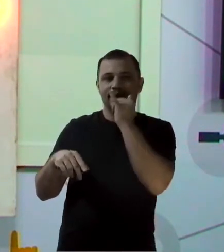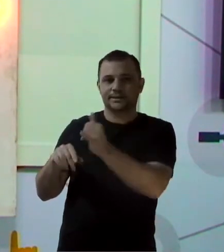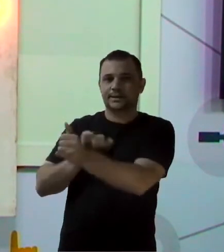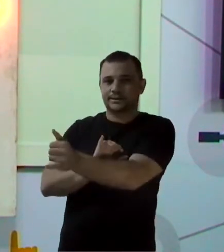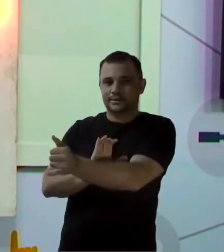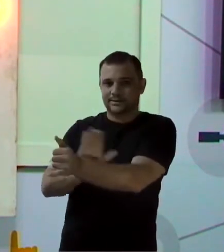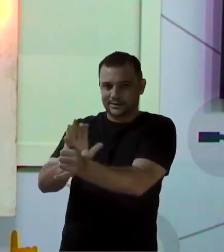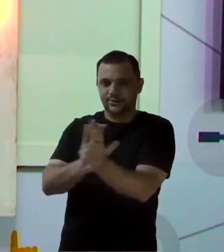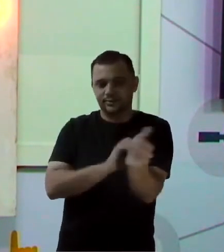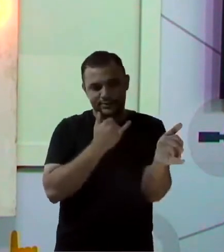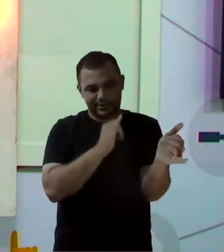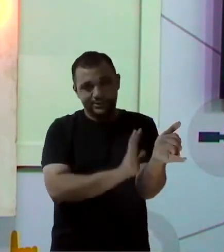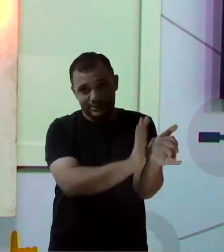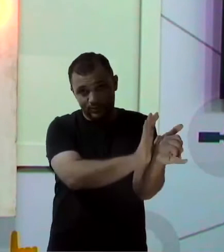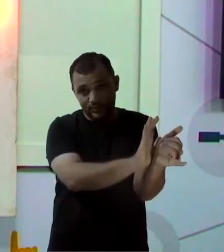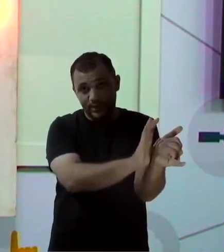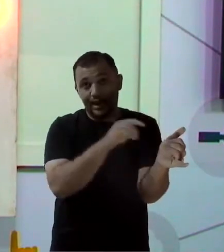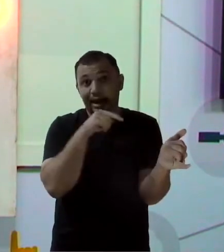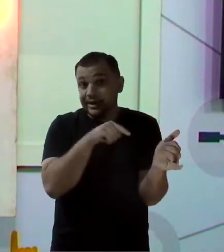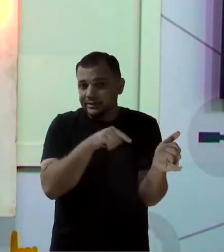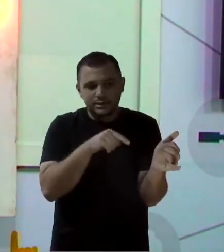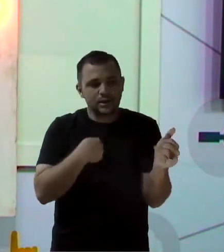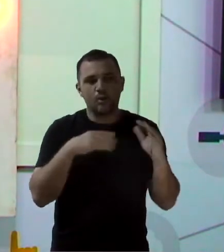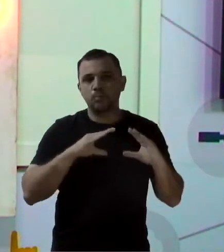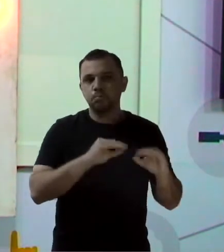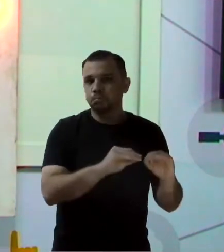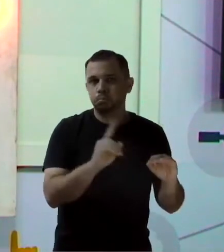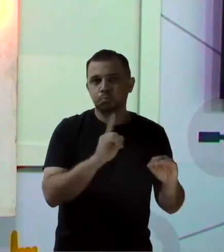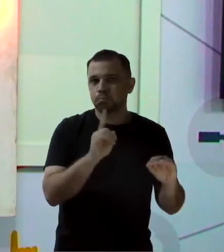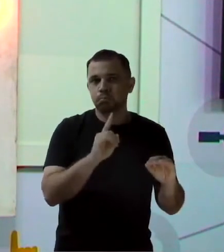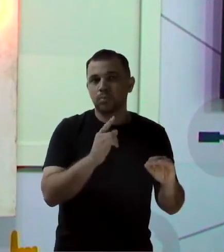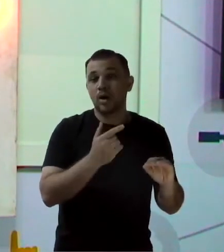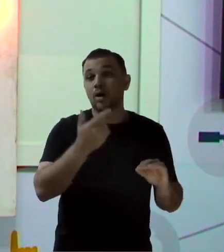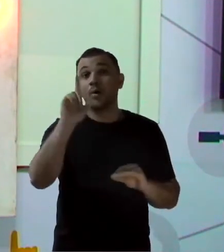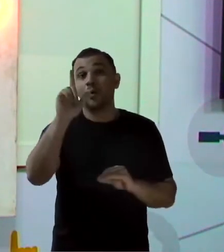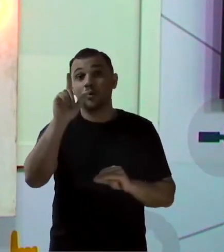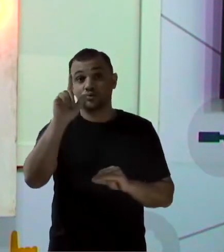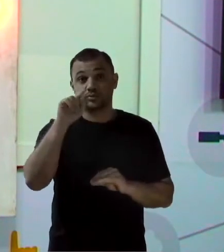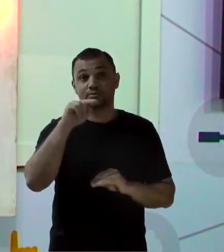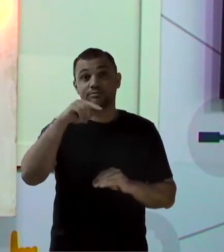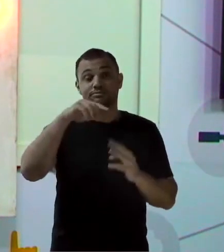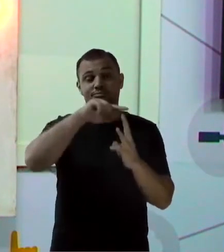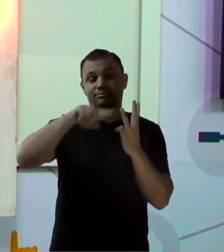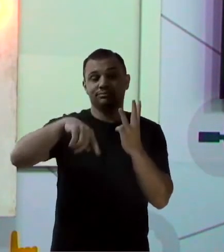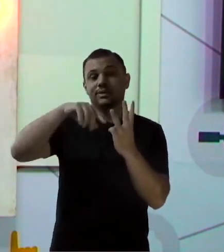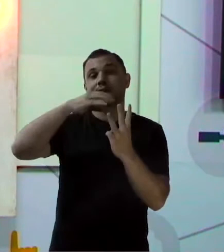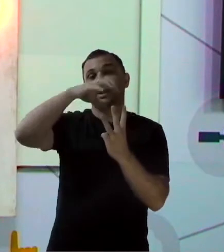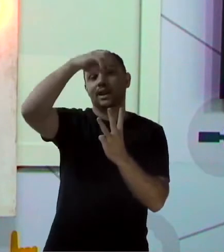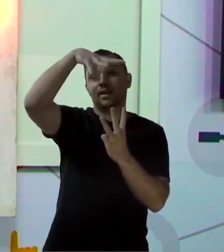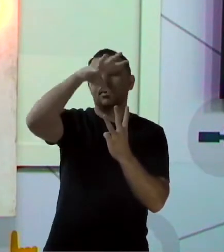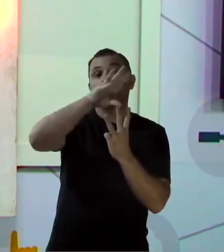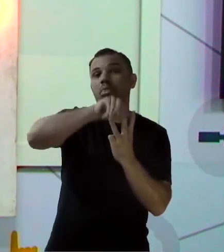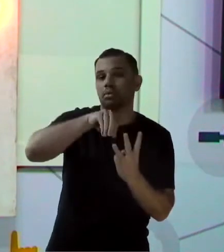DDP, pode queimar outra lâmpada que o brilho dela não vai aumentar. Tá bom? Então, é assim que